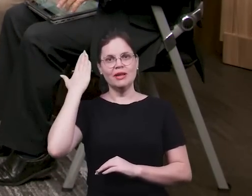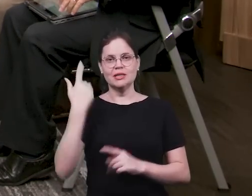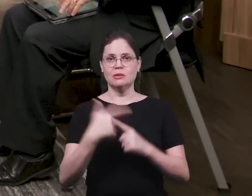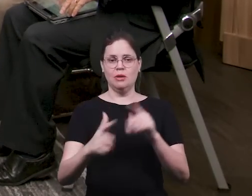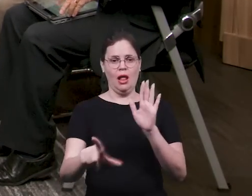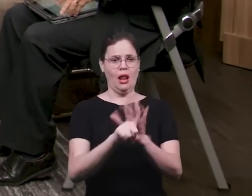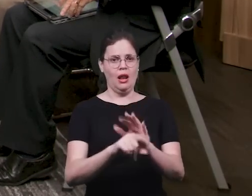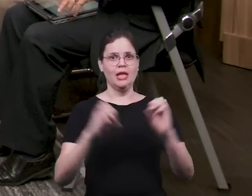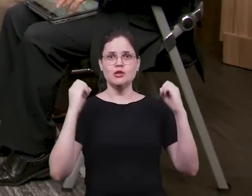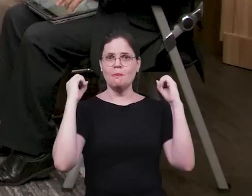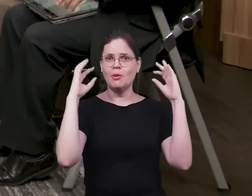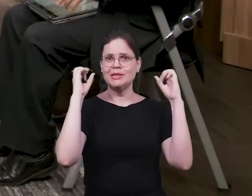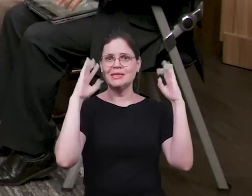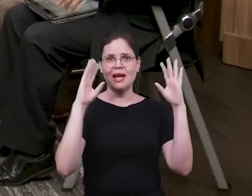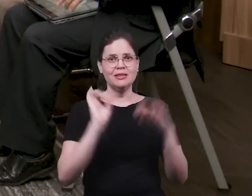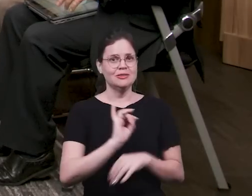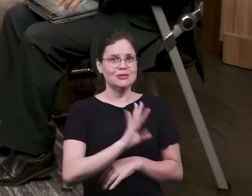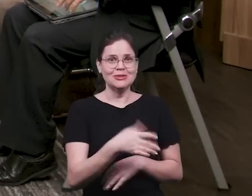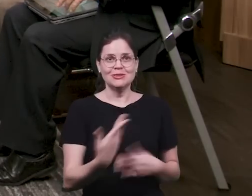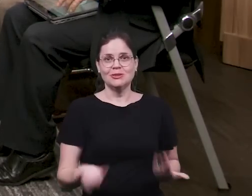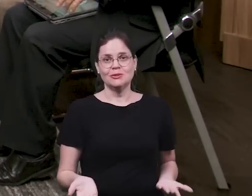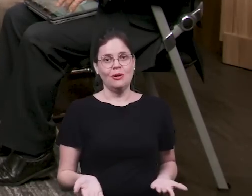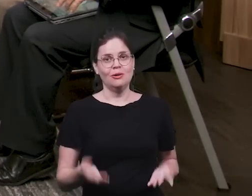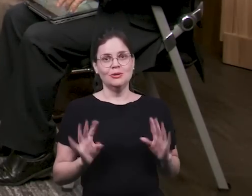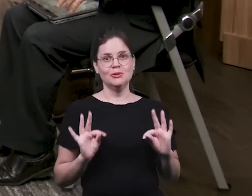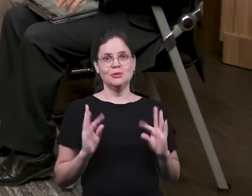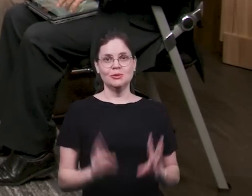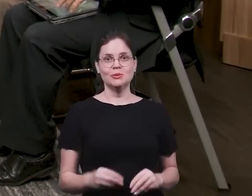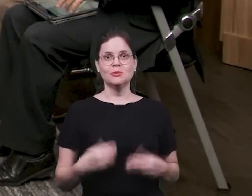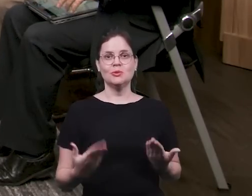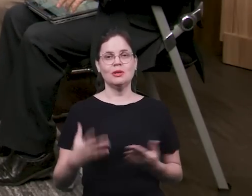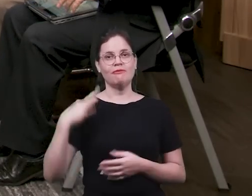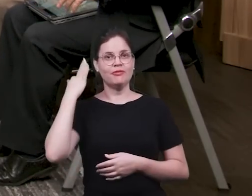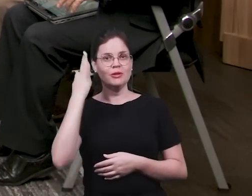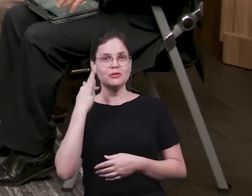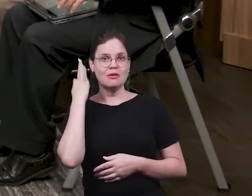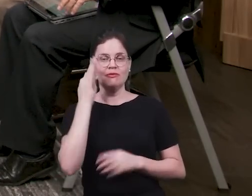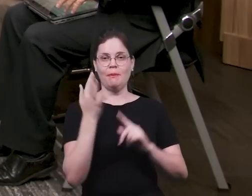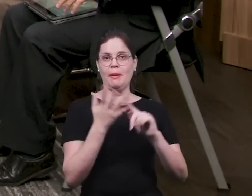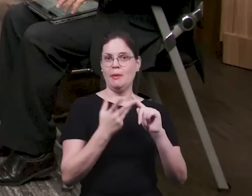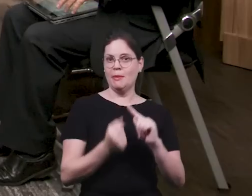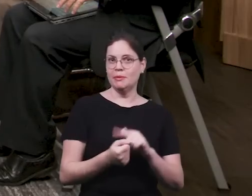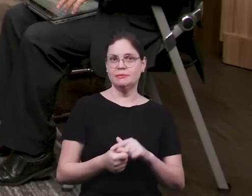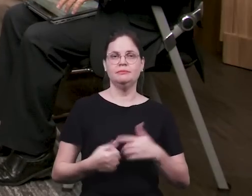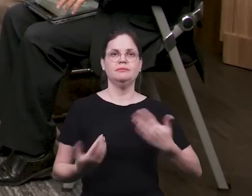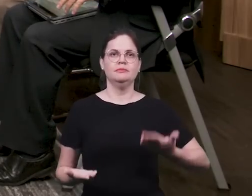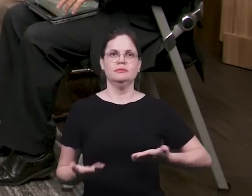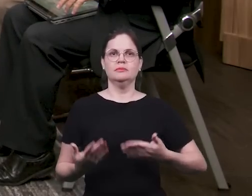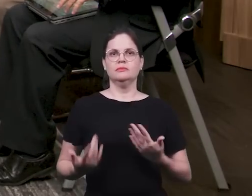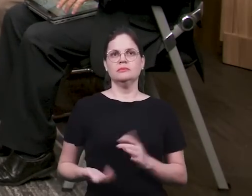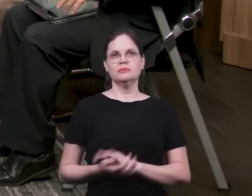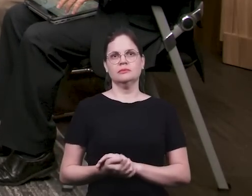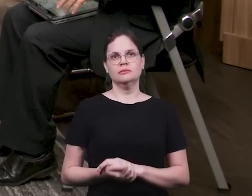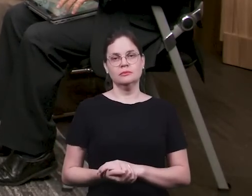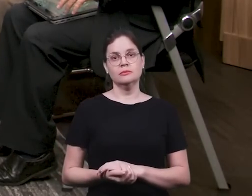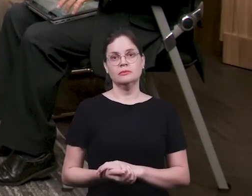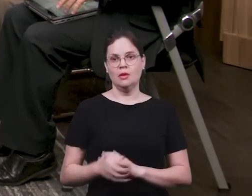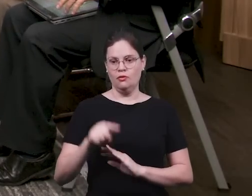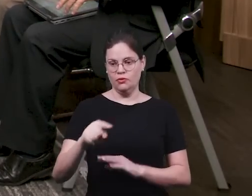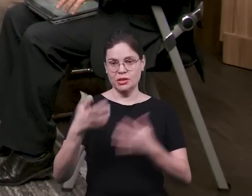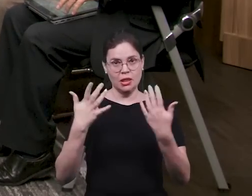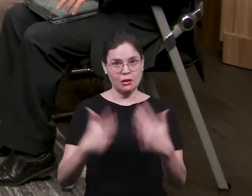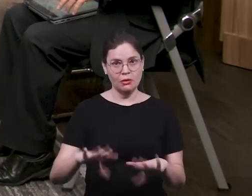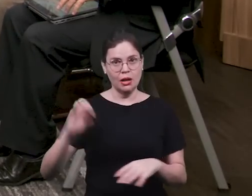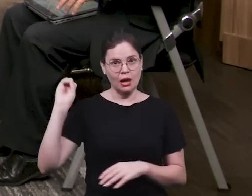lei, na letra. Não, era o mundo, né? Aham. Então, era filosofia. Tá? Aí eles, bom, revelação aqui. Vocês não